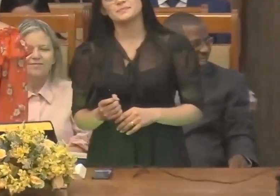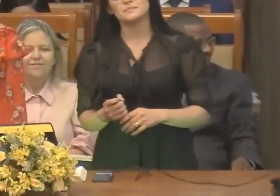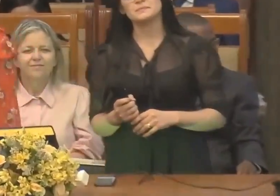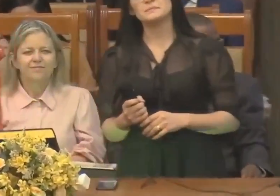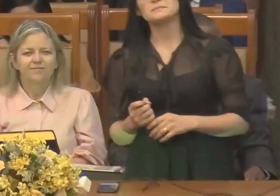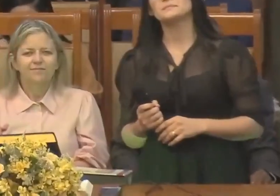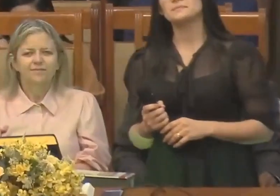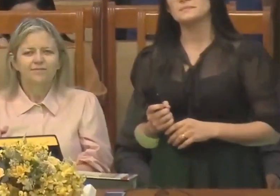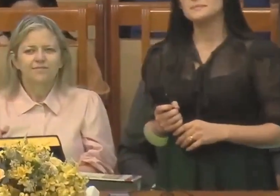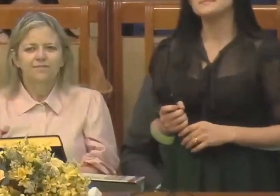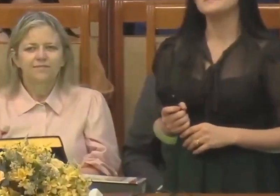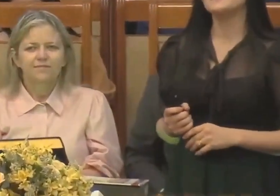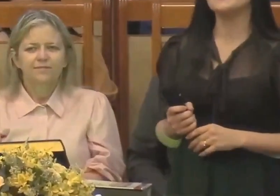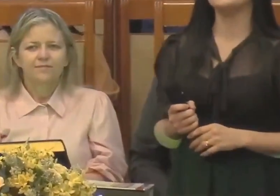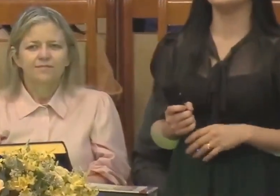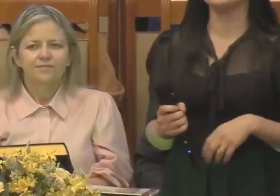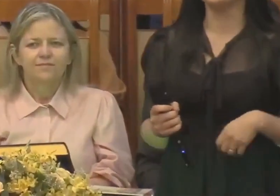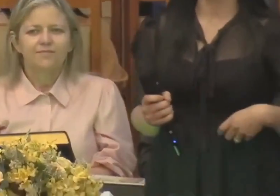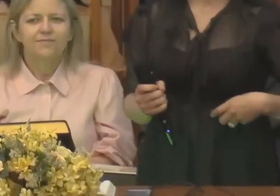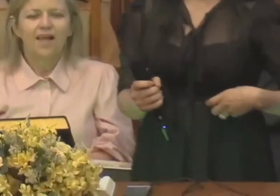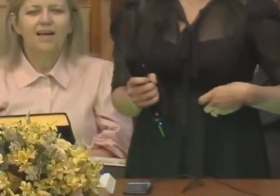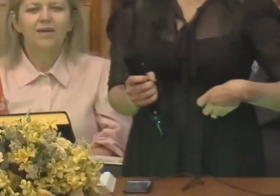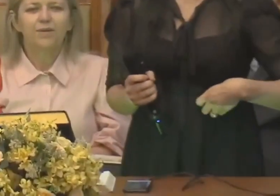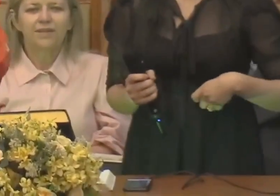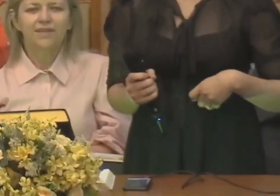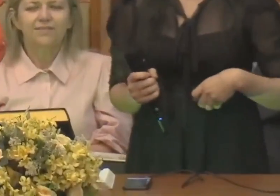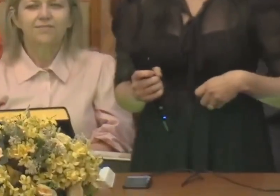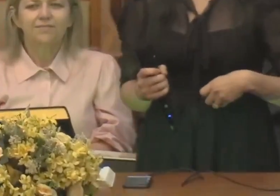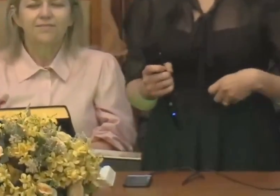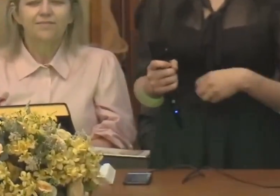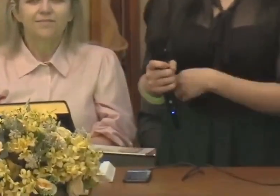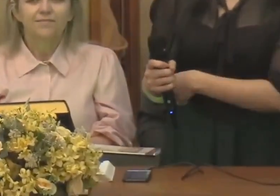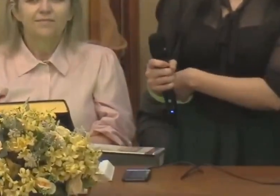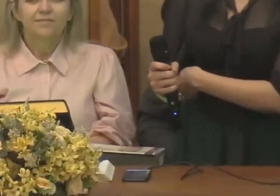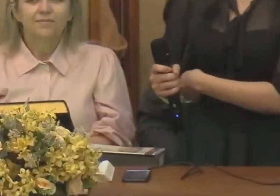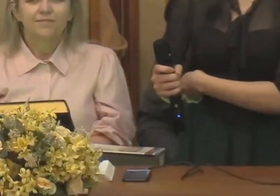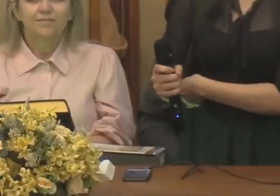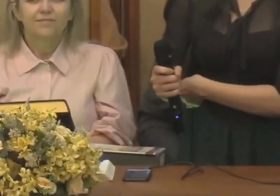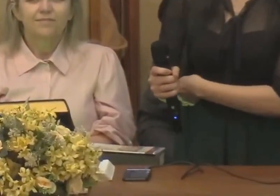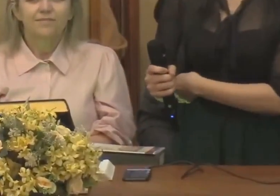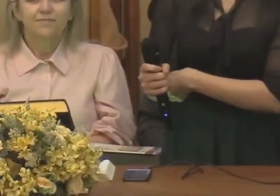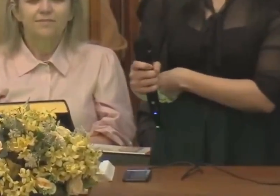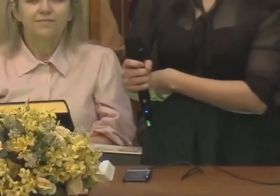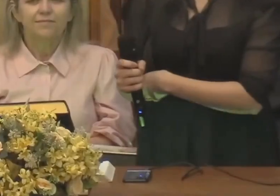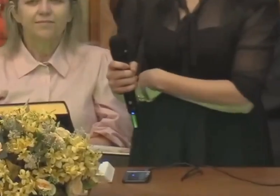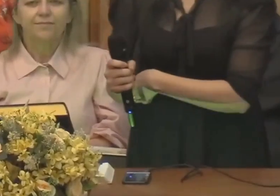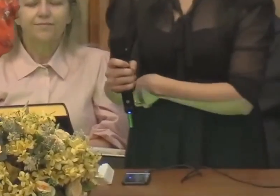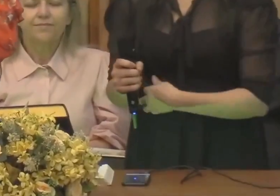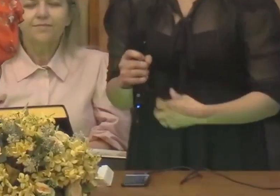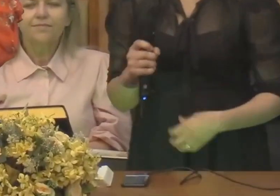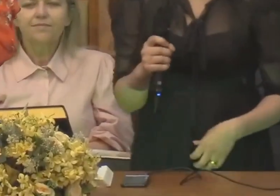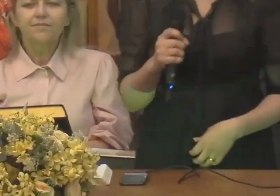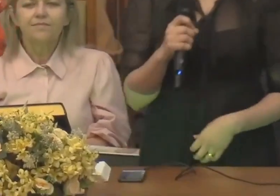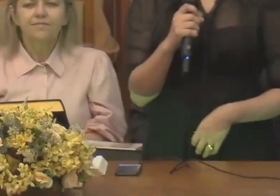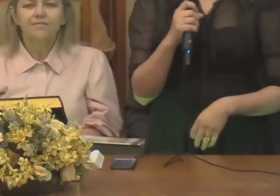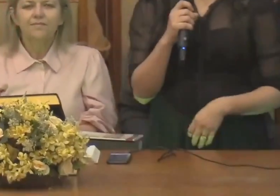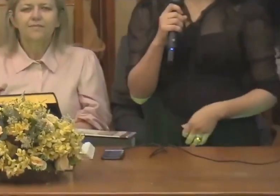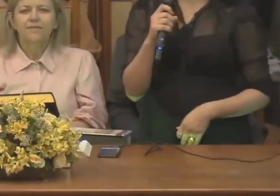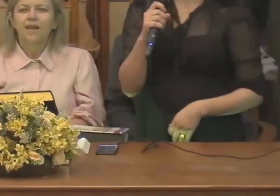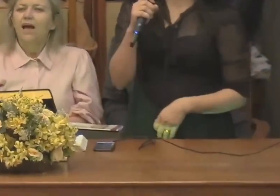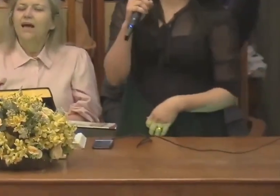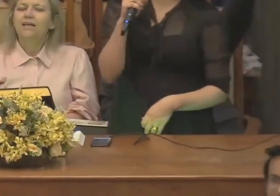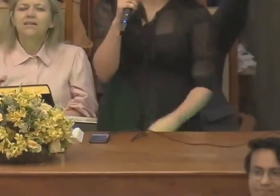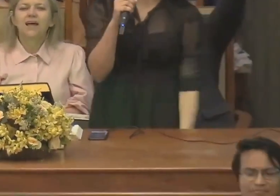Mas Deus é bom e fiel. Você pode adorar Ele nessa noite com a gente? Cante!